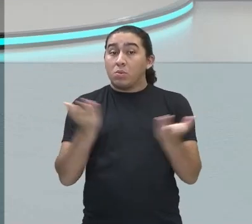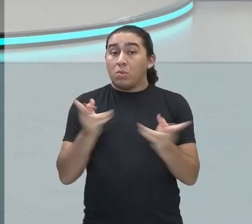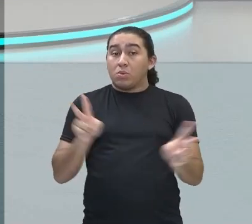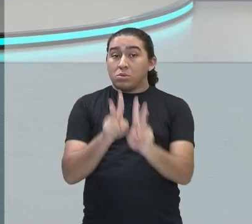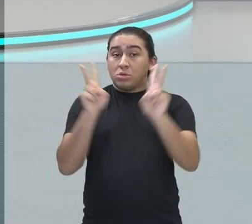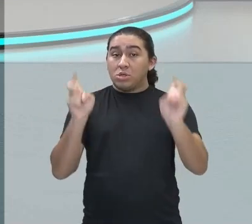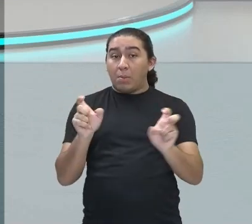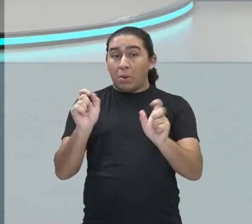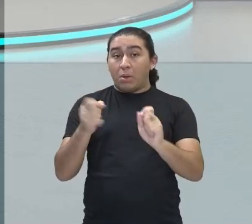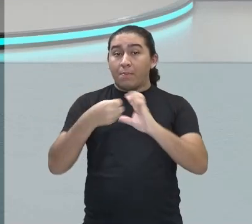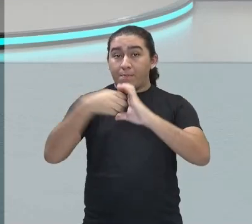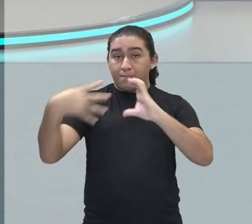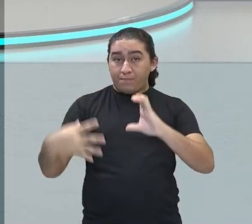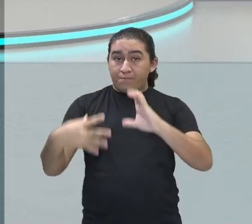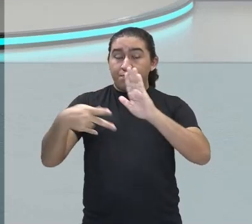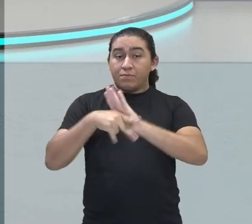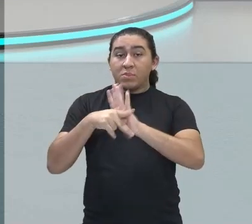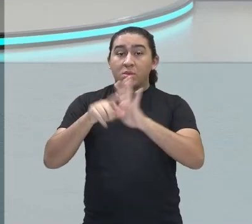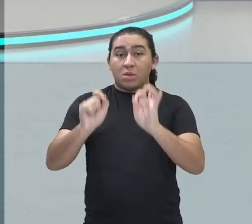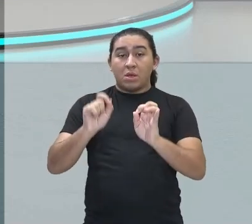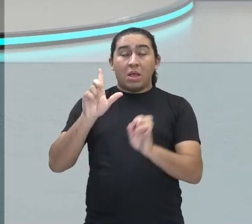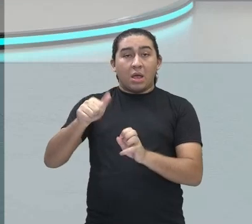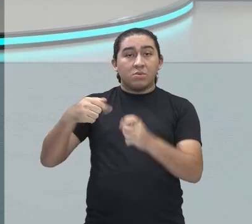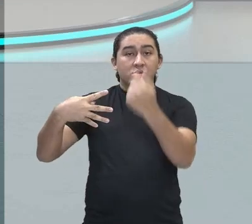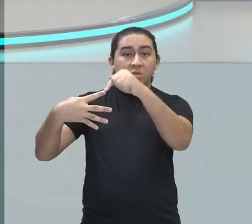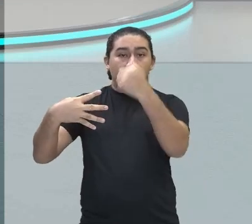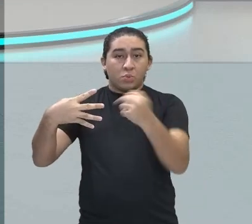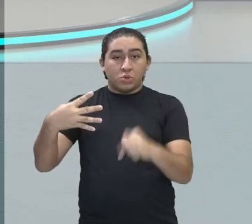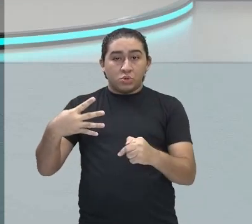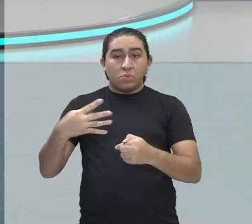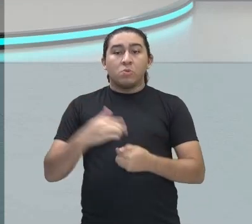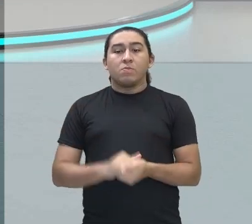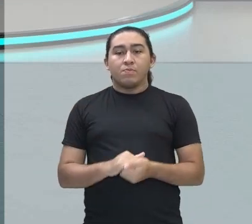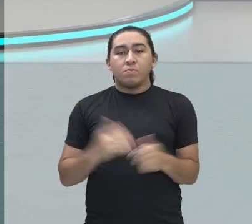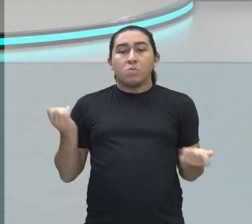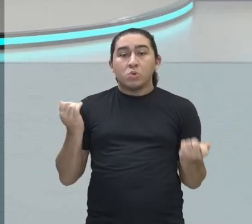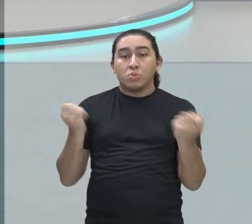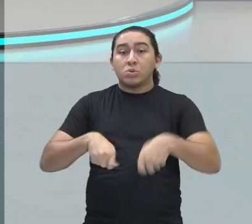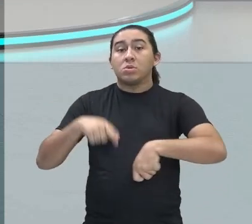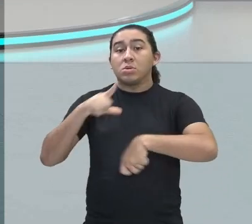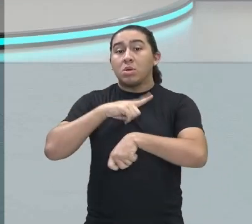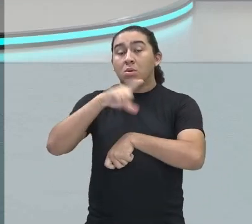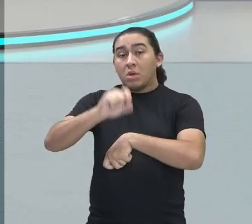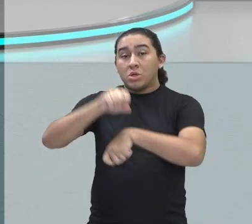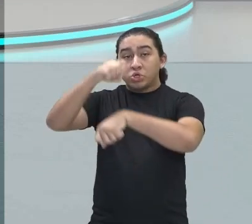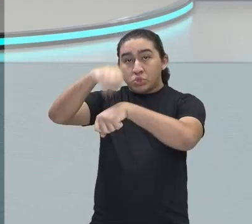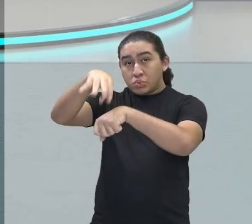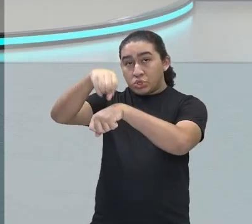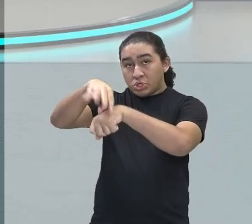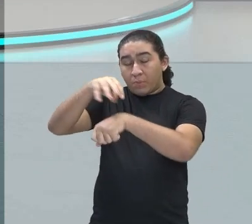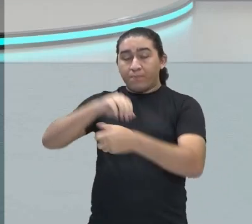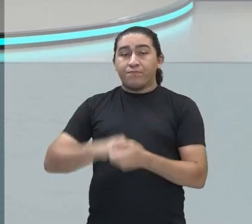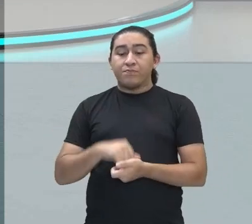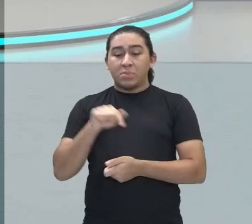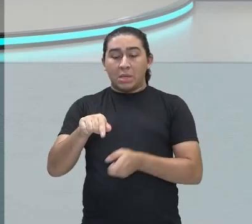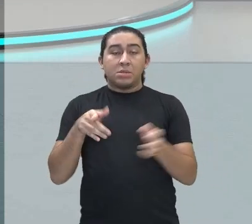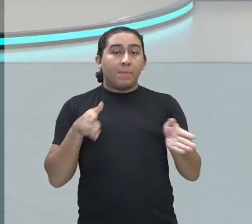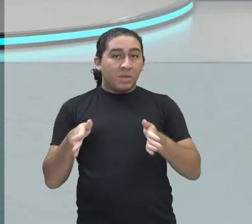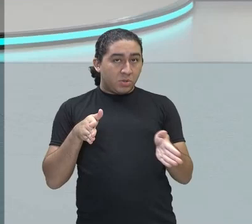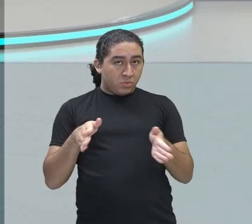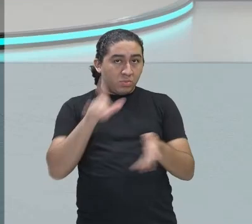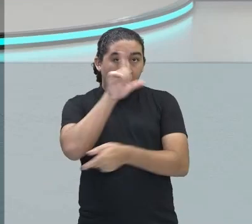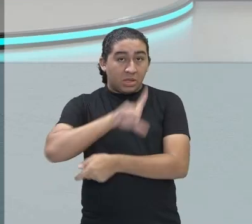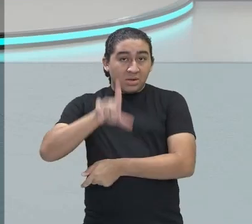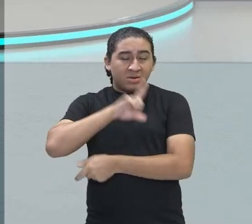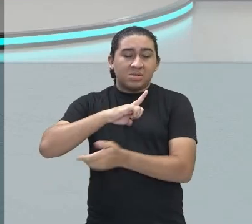as características do simbolismo. Poder de sugestão. Esse período literário está